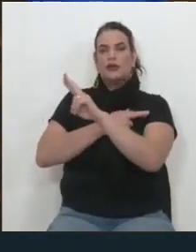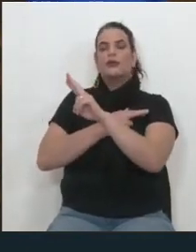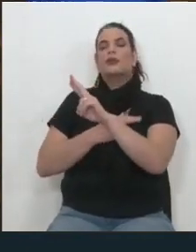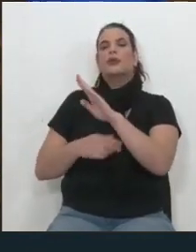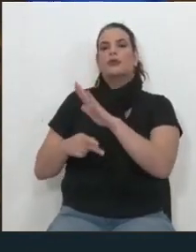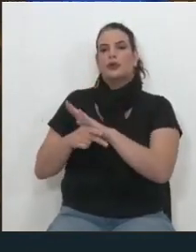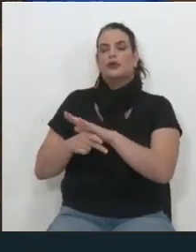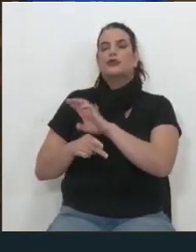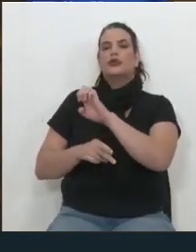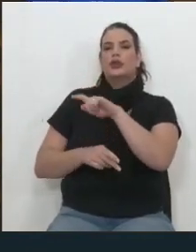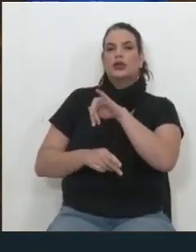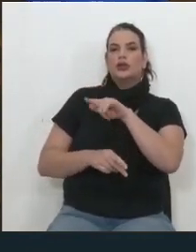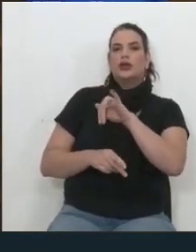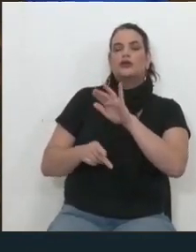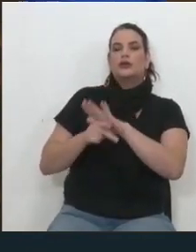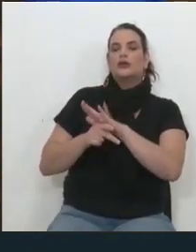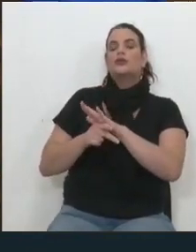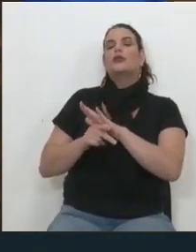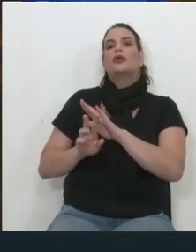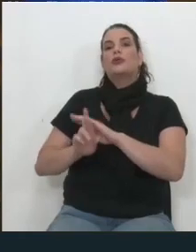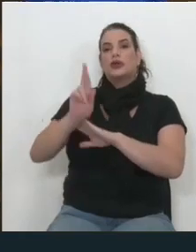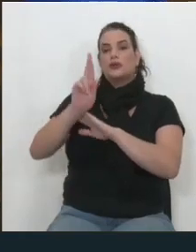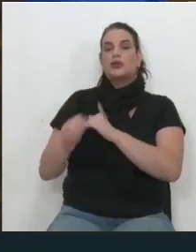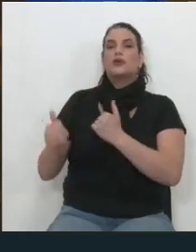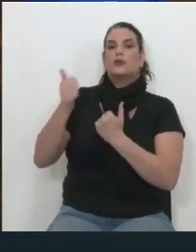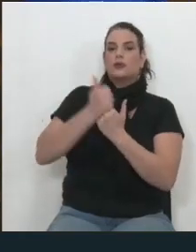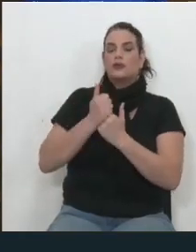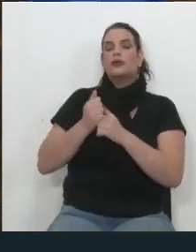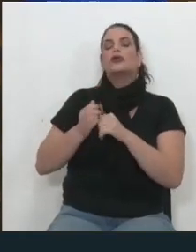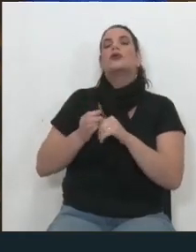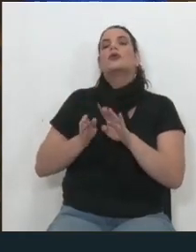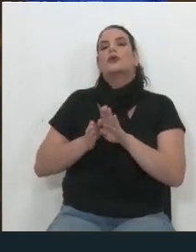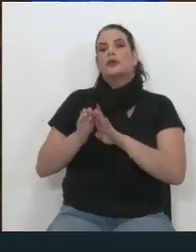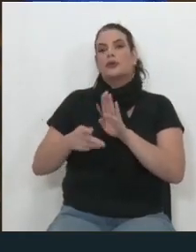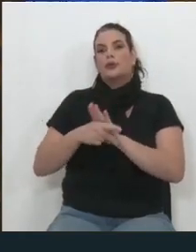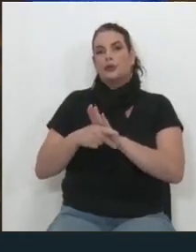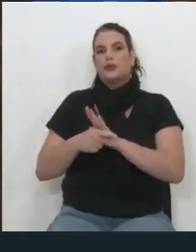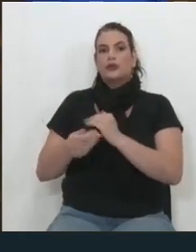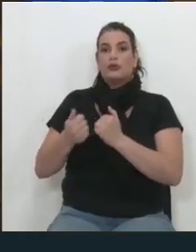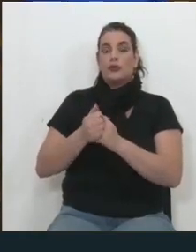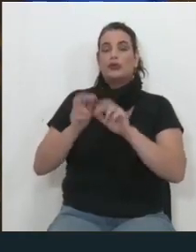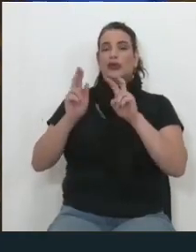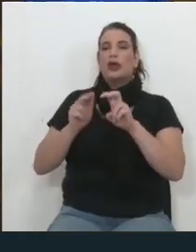edilidade, titular e suplente, no Conselho Municipal de Resíduos Sólidos,